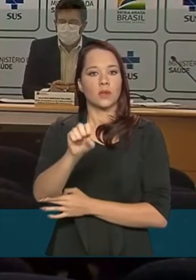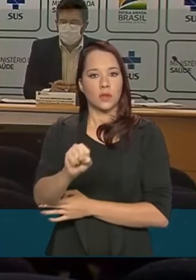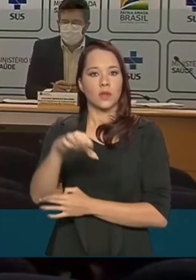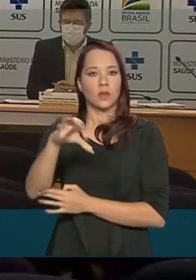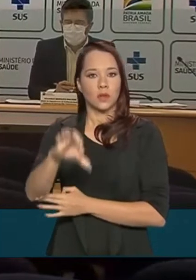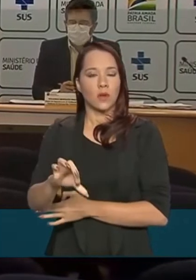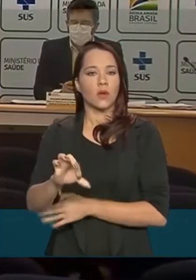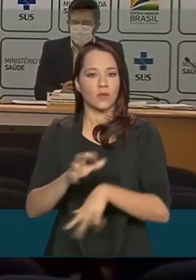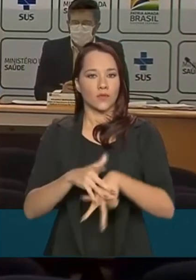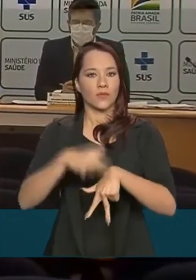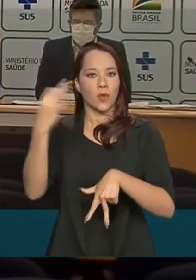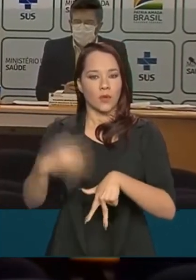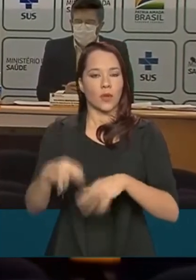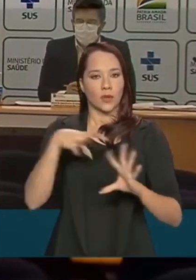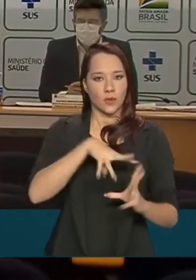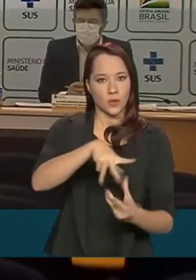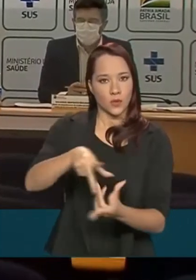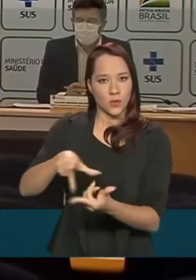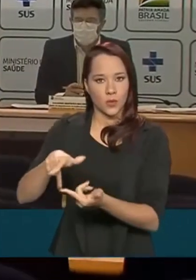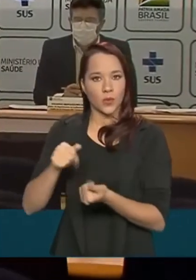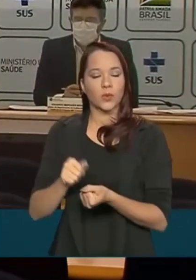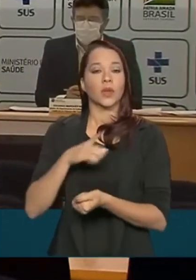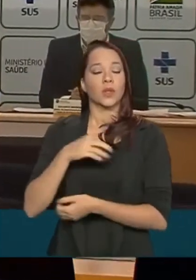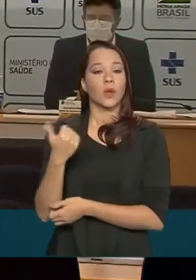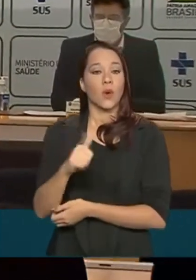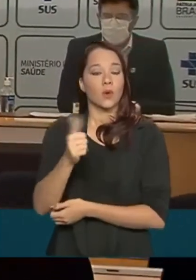1.668.589 casos confirmados. No mundo, temos